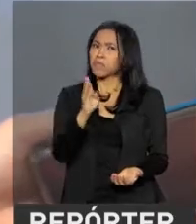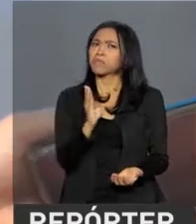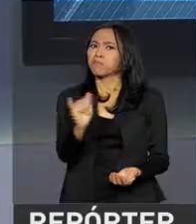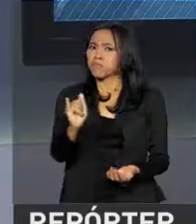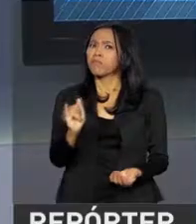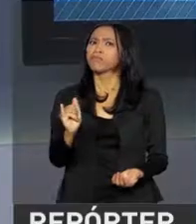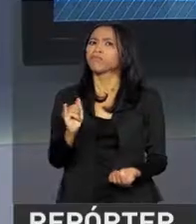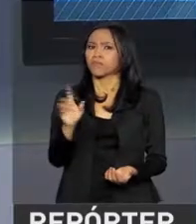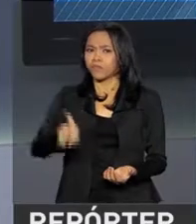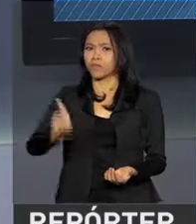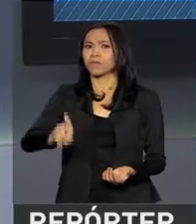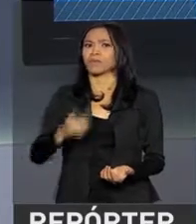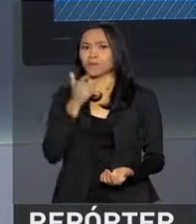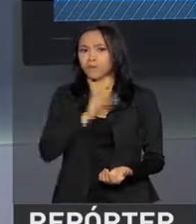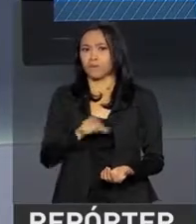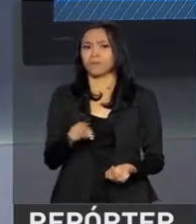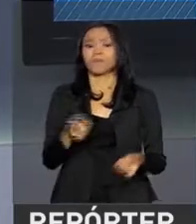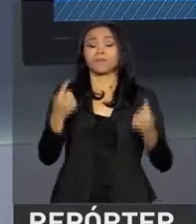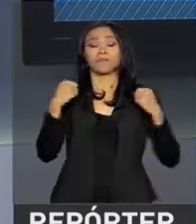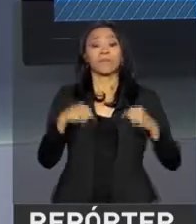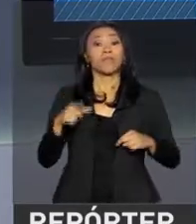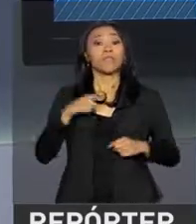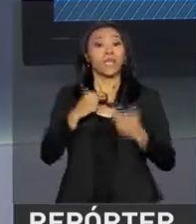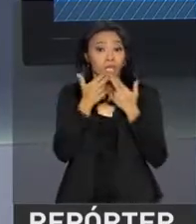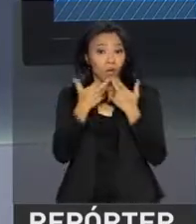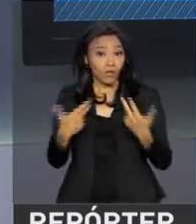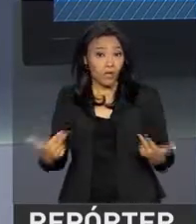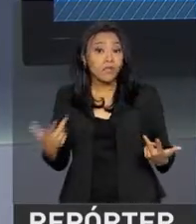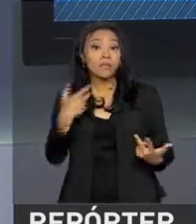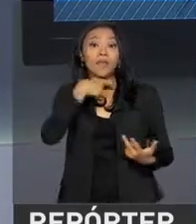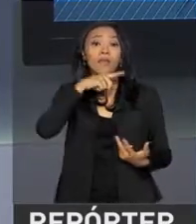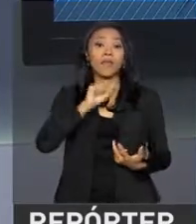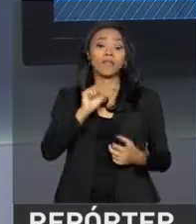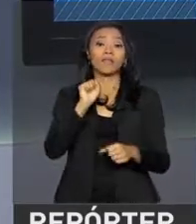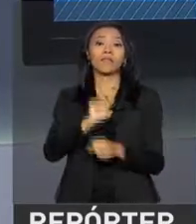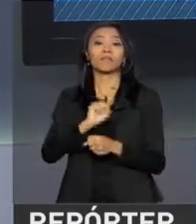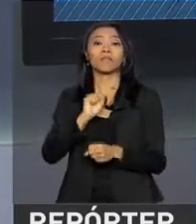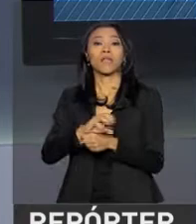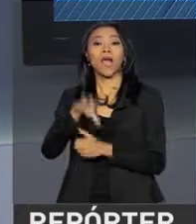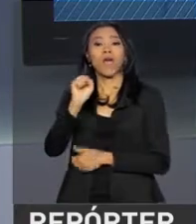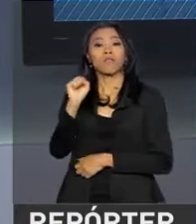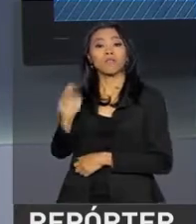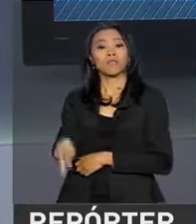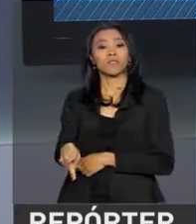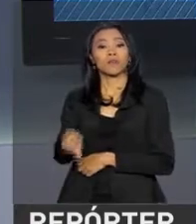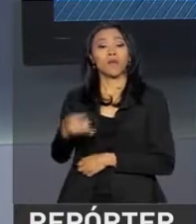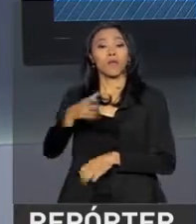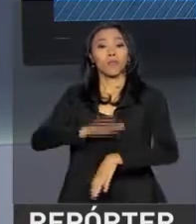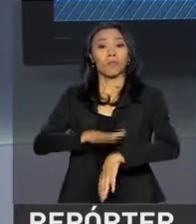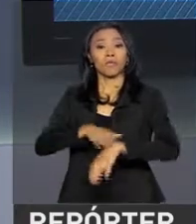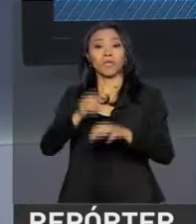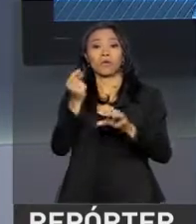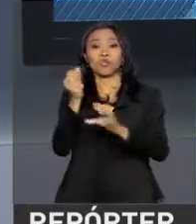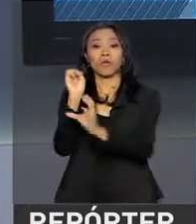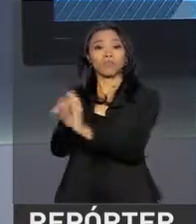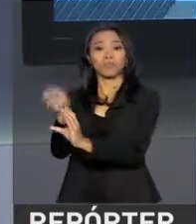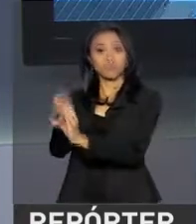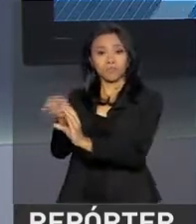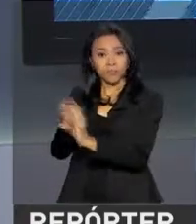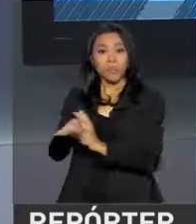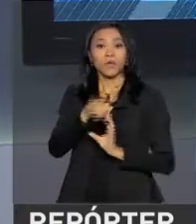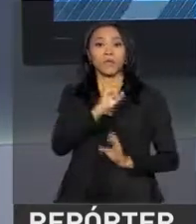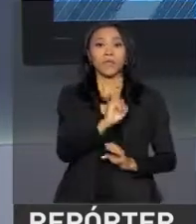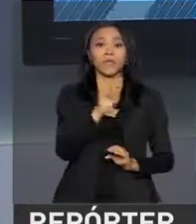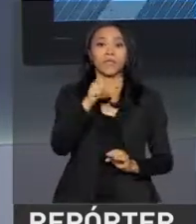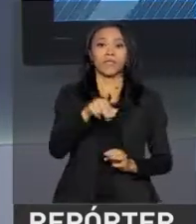de dólares e tem novidade para quem está aguardando sair da aposentadoria por tempo de contribuição o inss vai